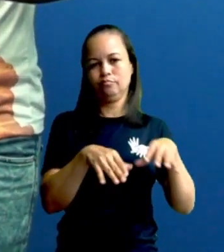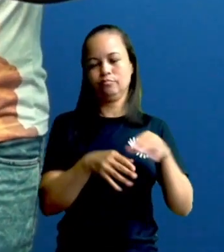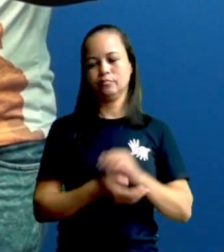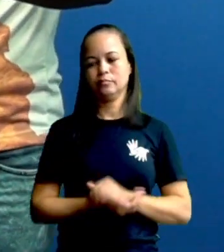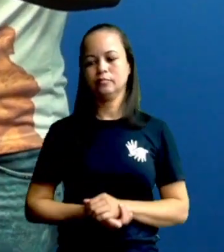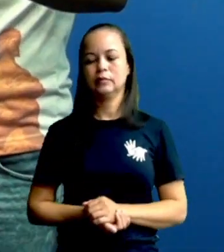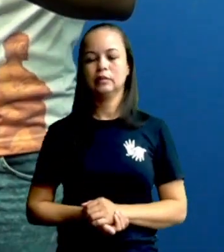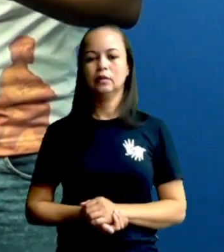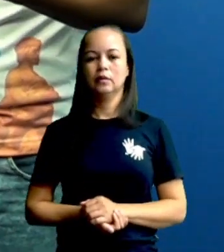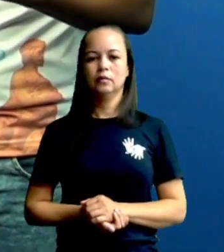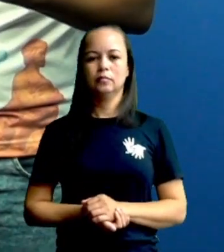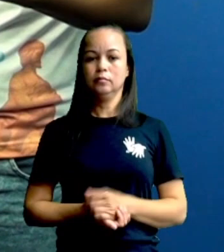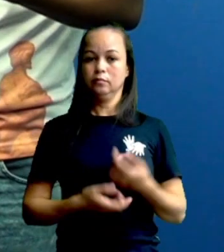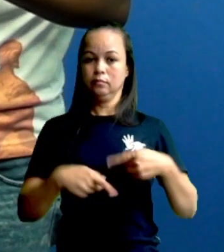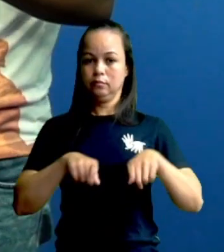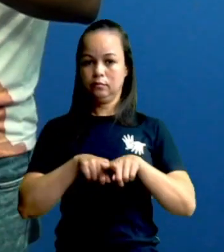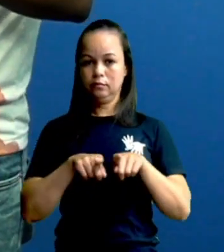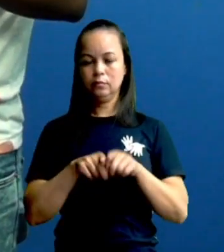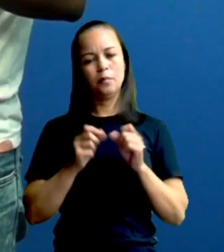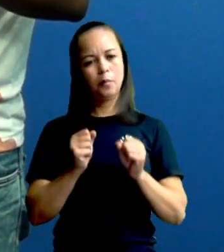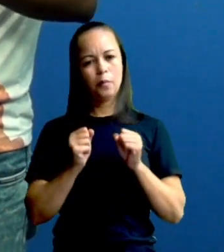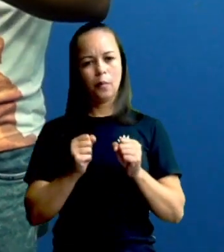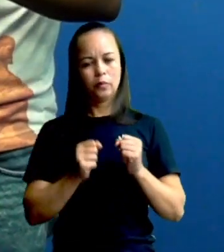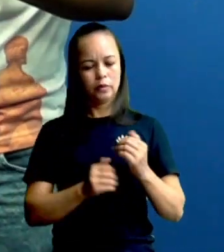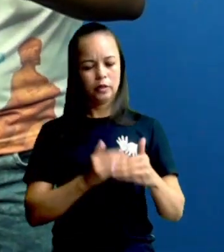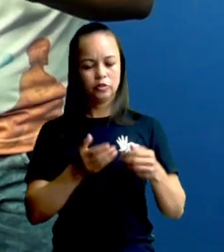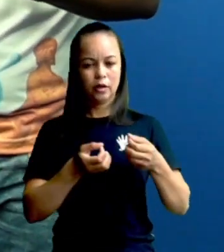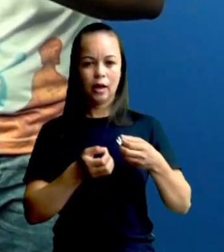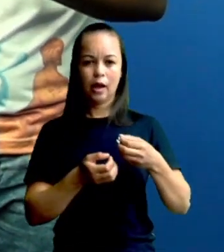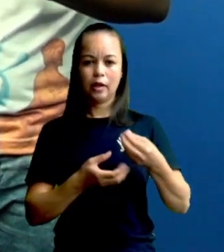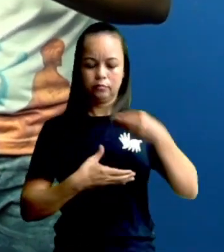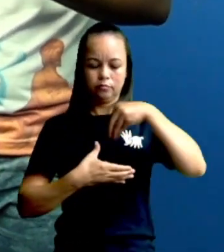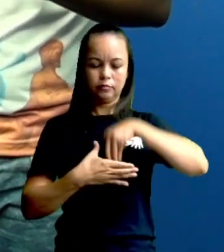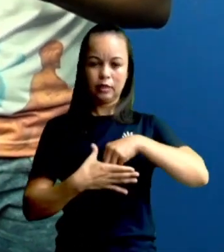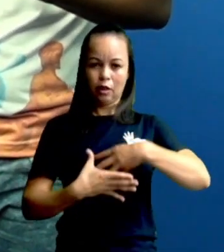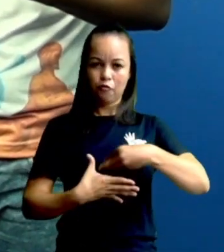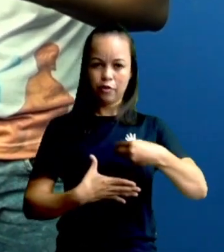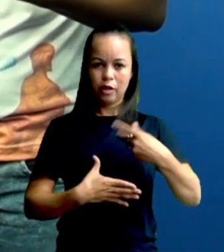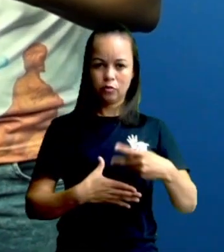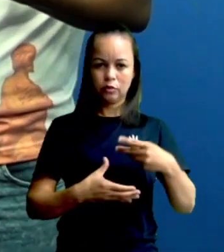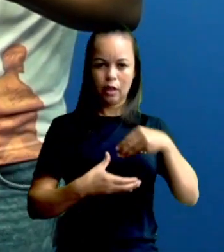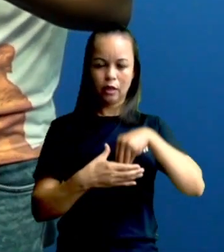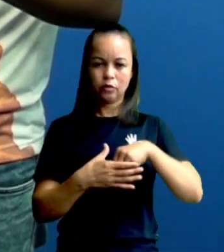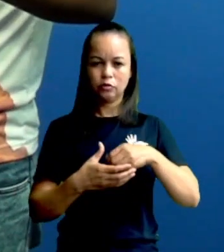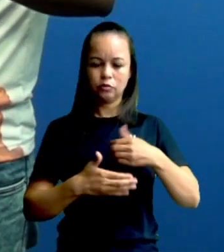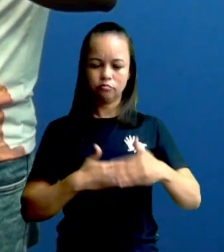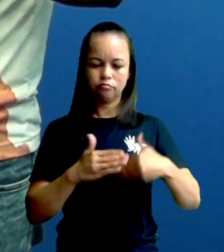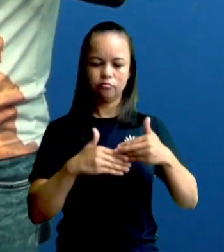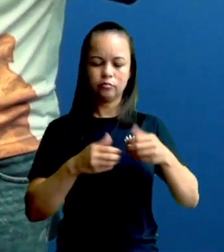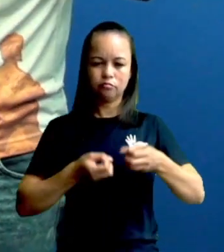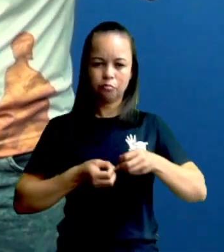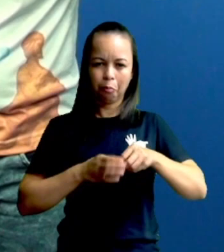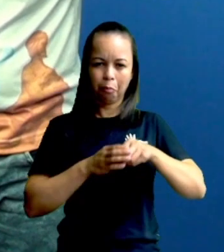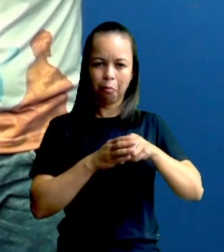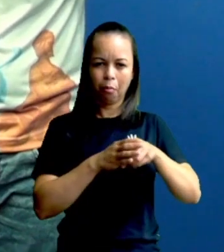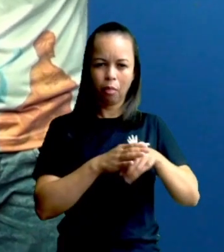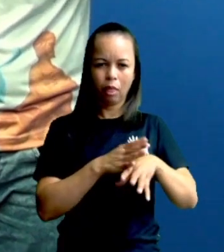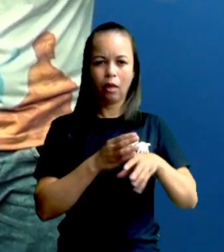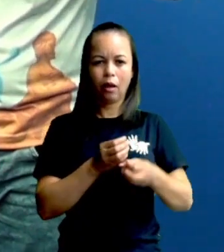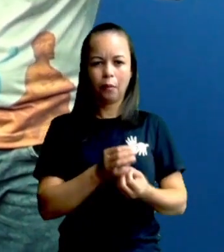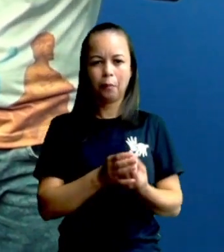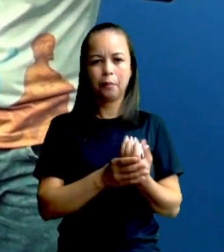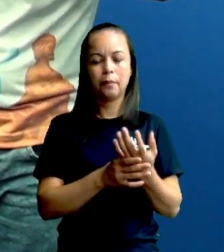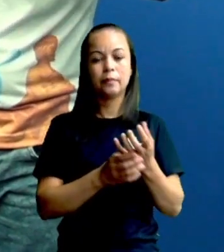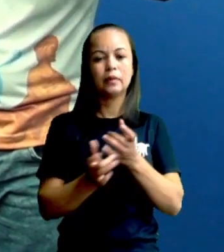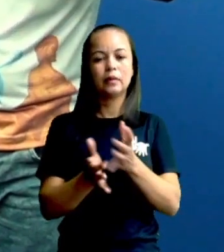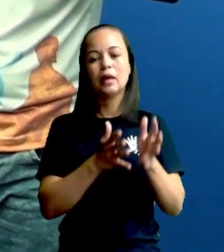E também poder gerar o filho dentro de si também foi uma grande evolução. Veremos mais adiante, nas próximas